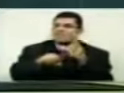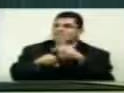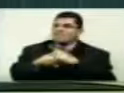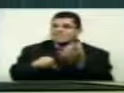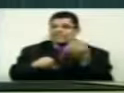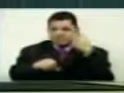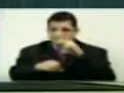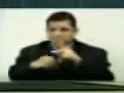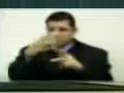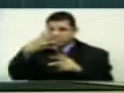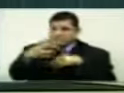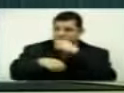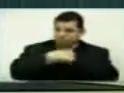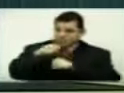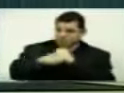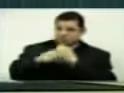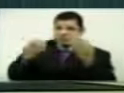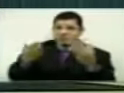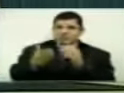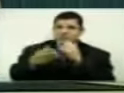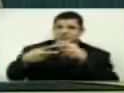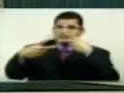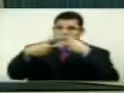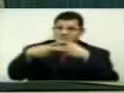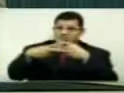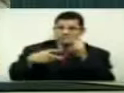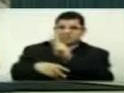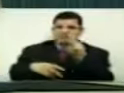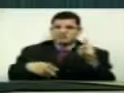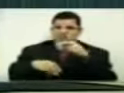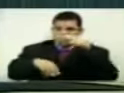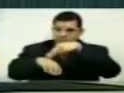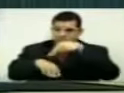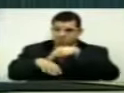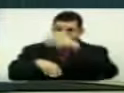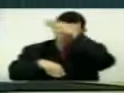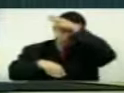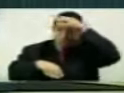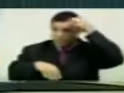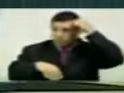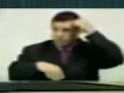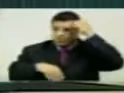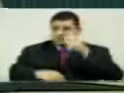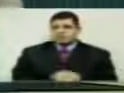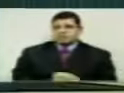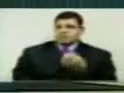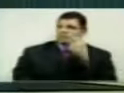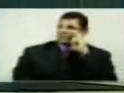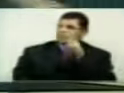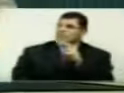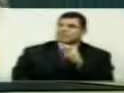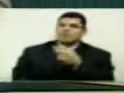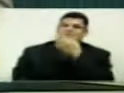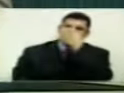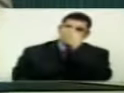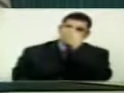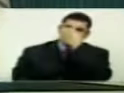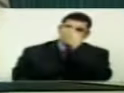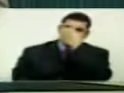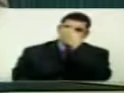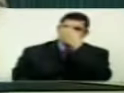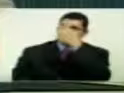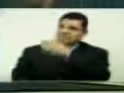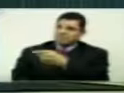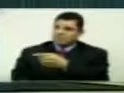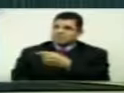circense que foi os 4 anos da atual administração da Prefeitura Municipal de Manaus. E aí vem com uma palhaçada